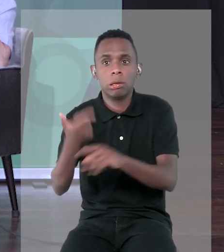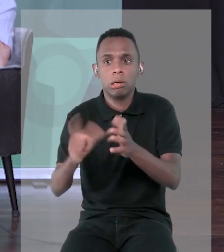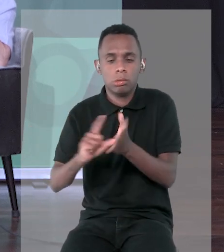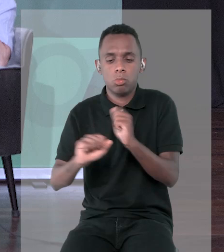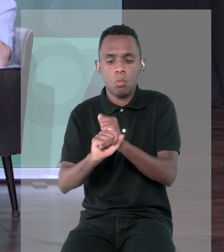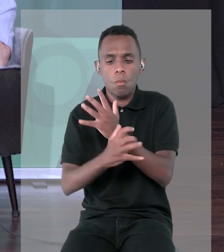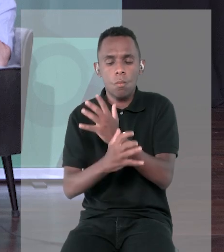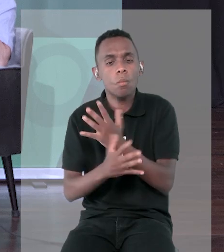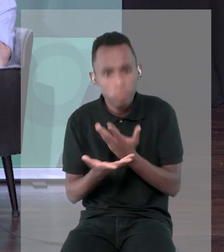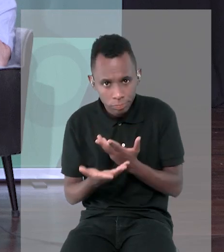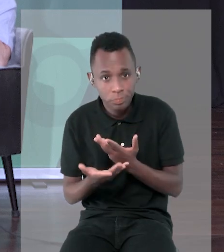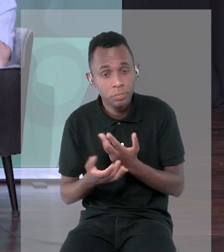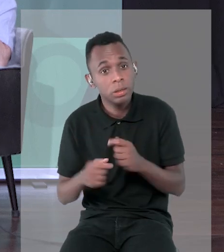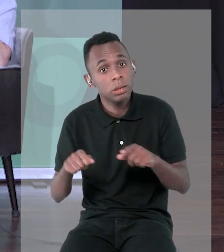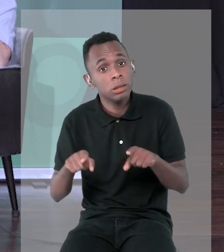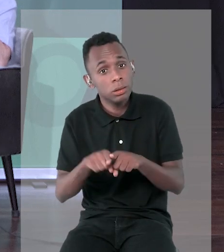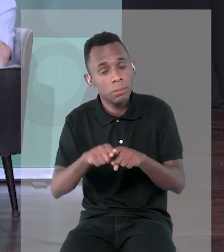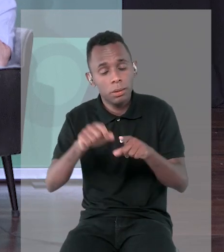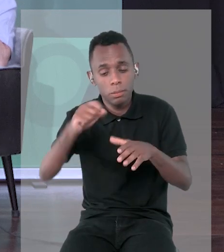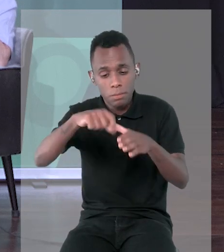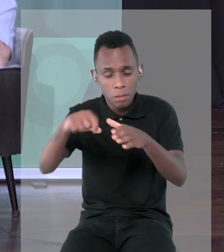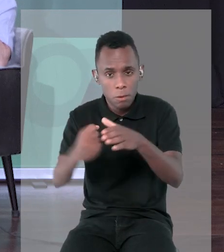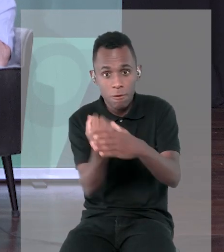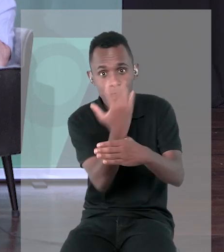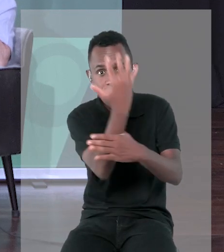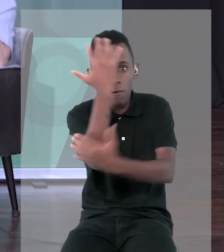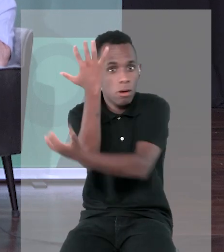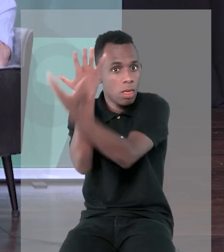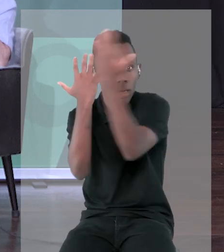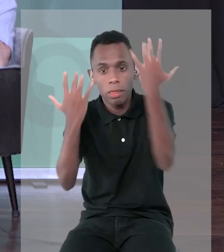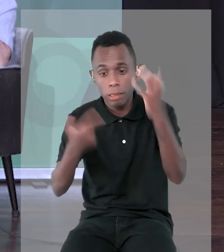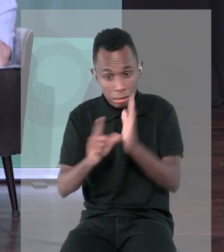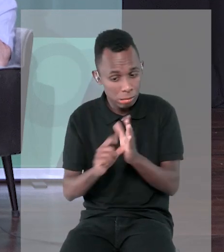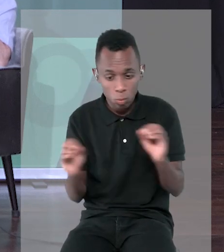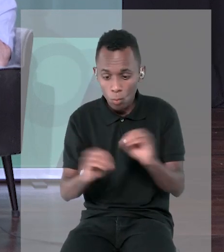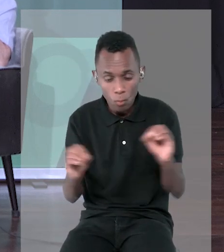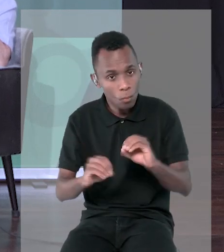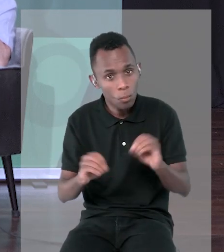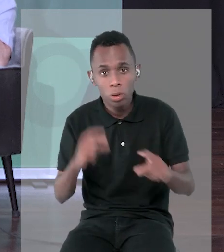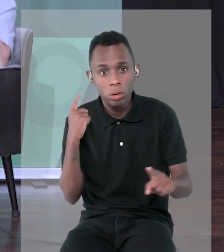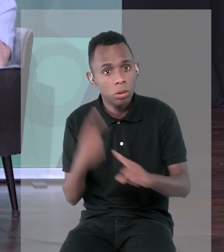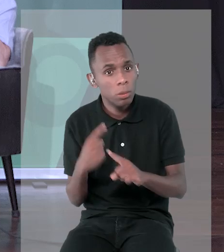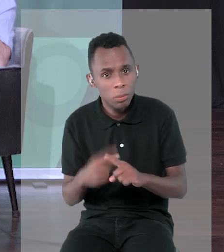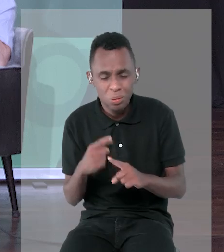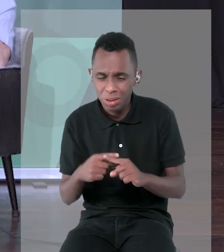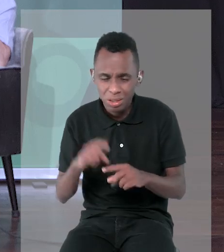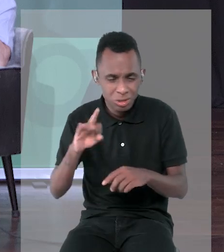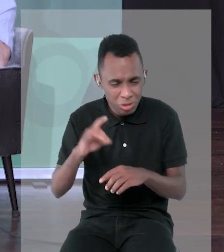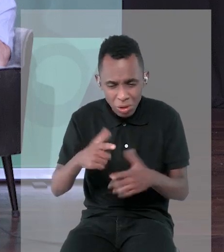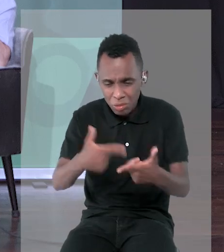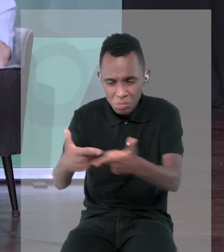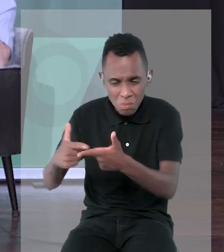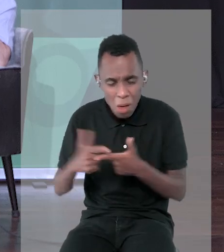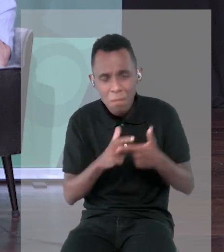seca, que plantou uma floresta numa terra que normalmente não se planta floresta, porque é só encostas e vales e